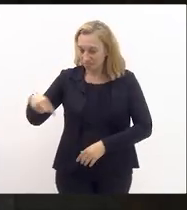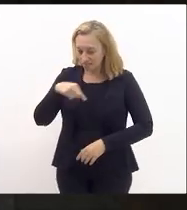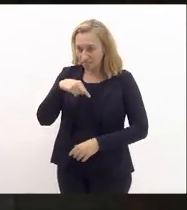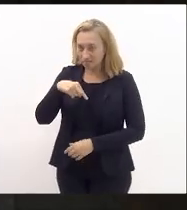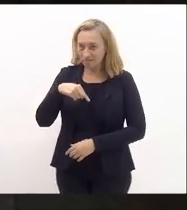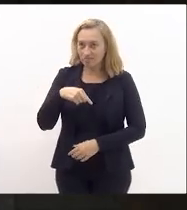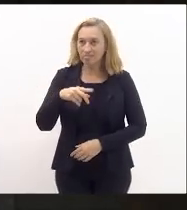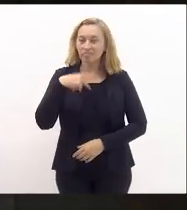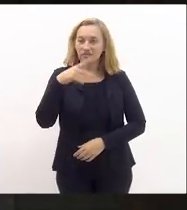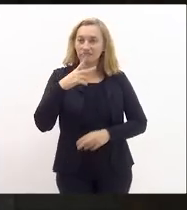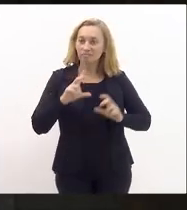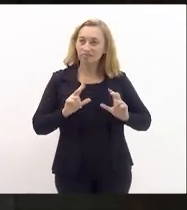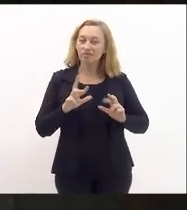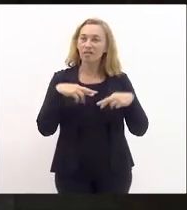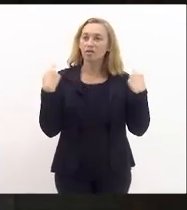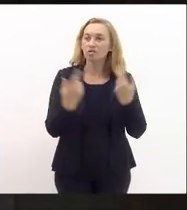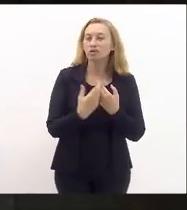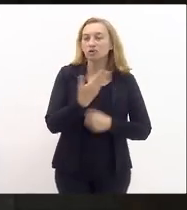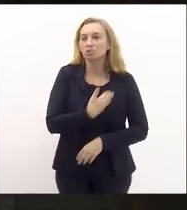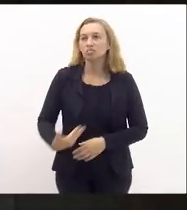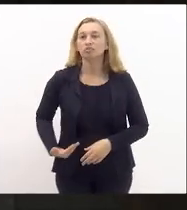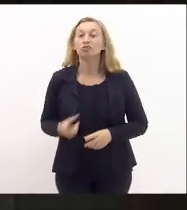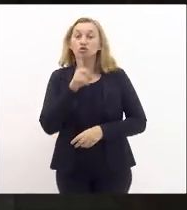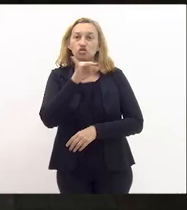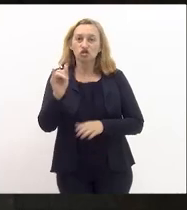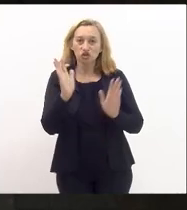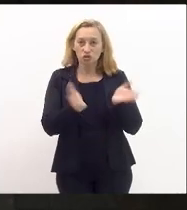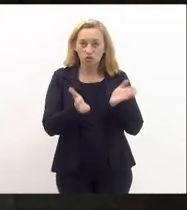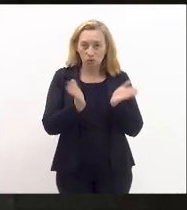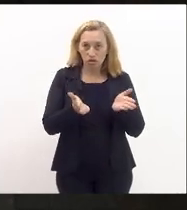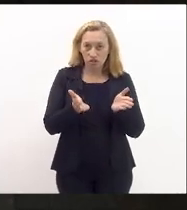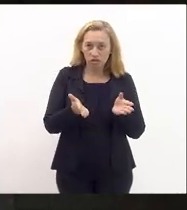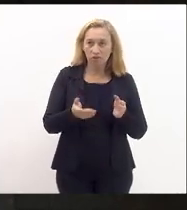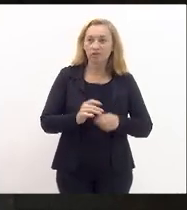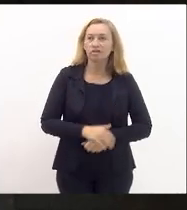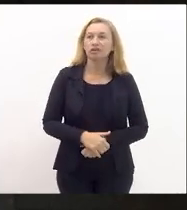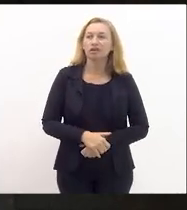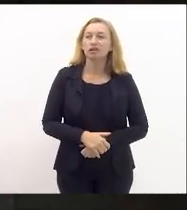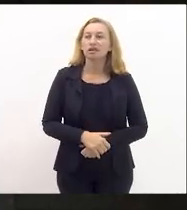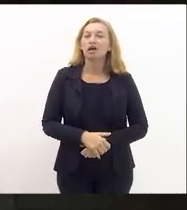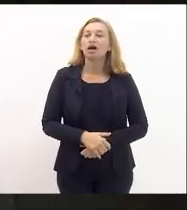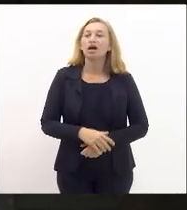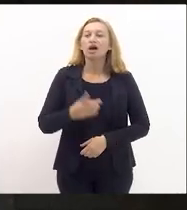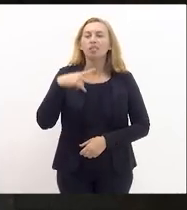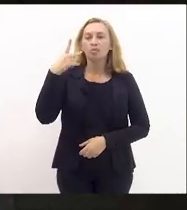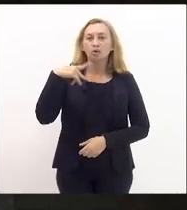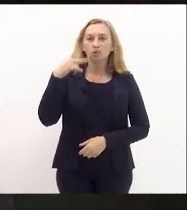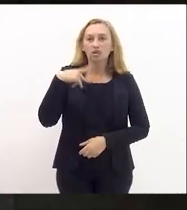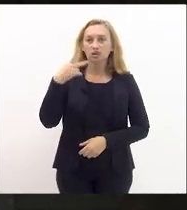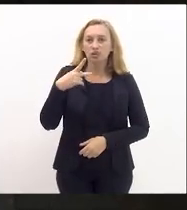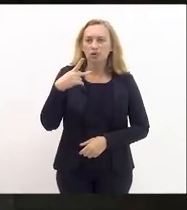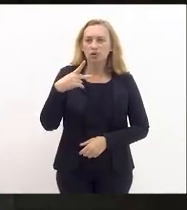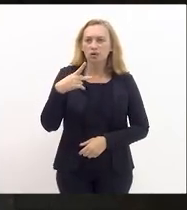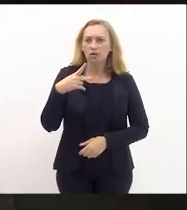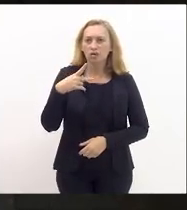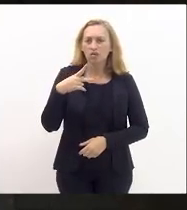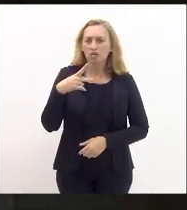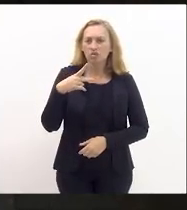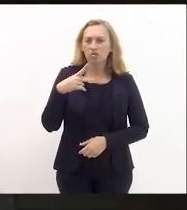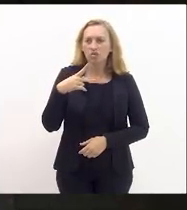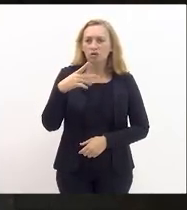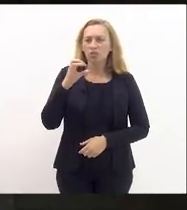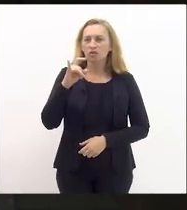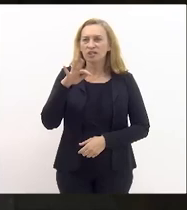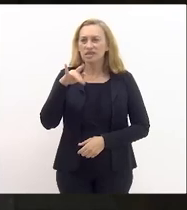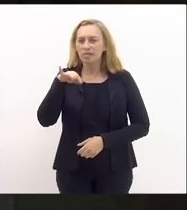falar da audiência pública que realizamos no dia de hoje sobre a política de cofinanciamento da saúde mental